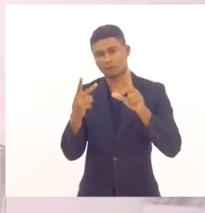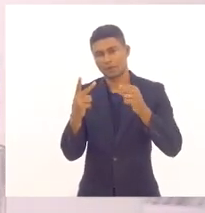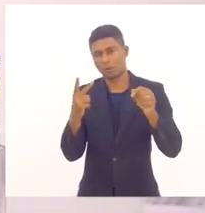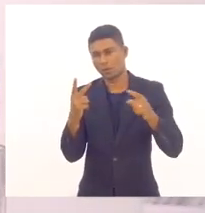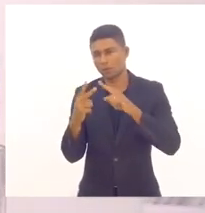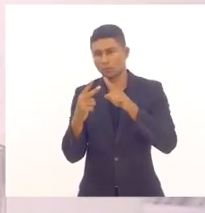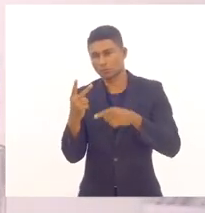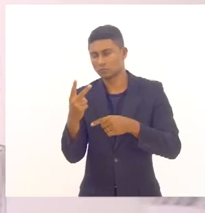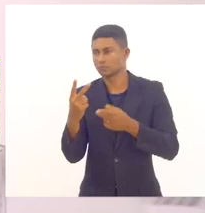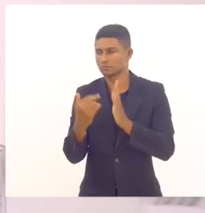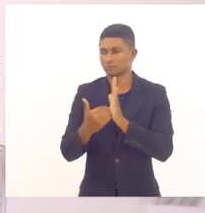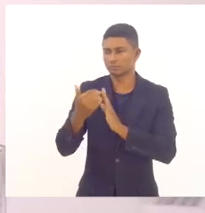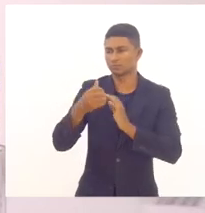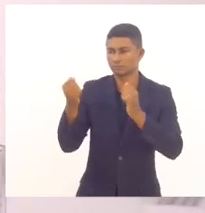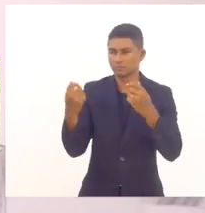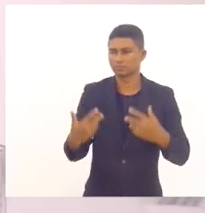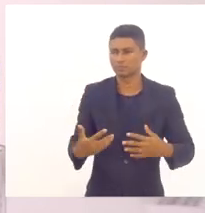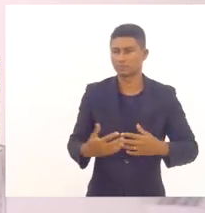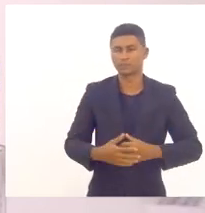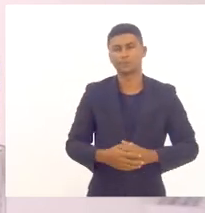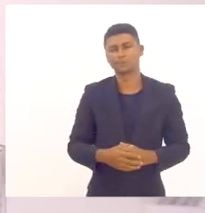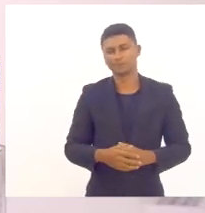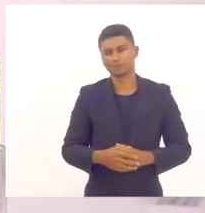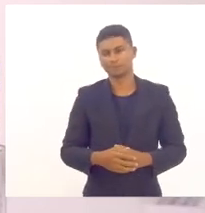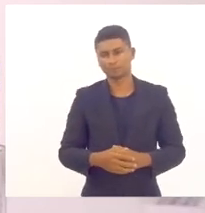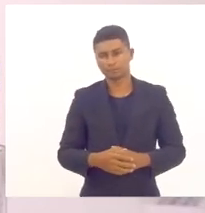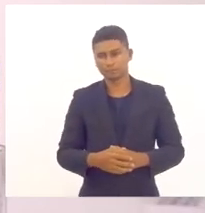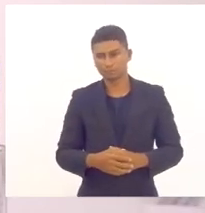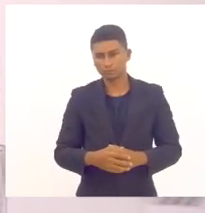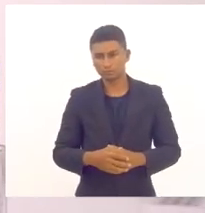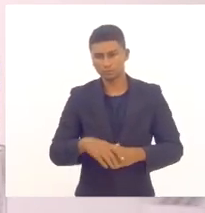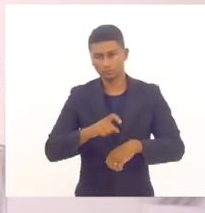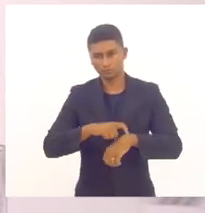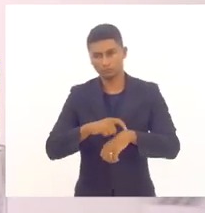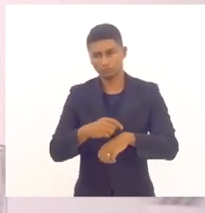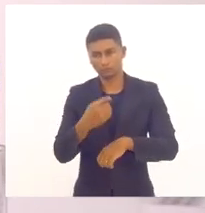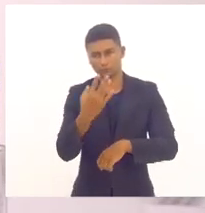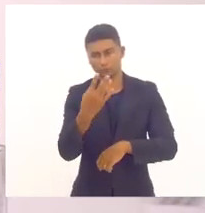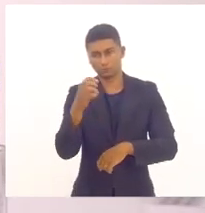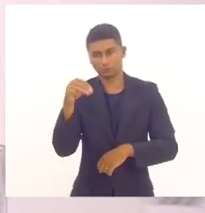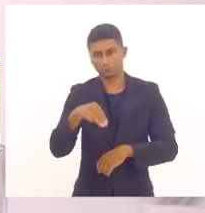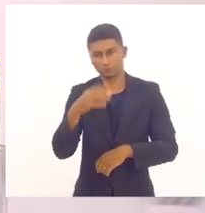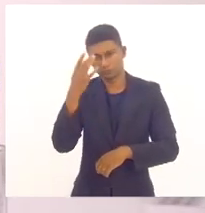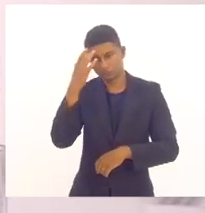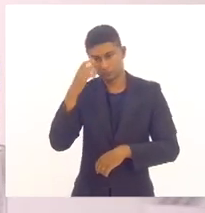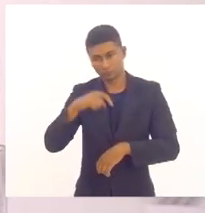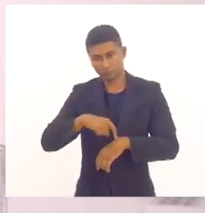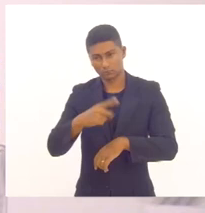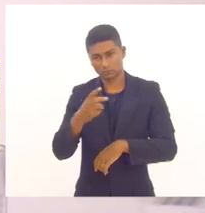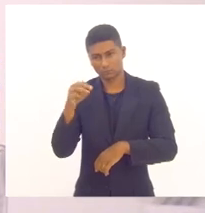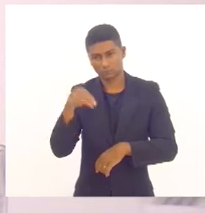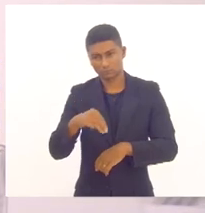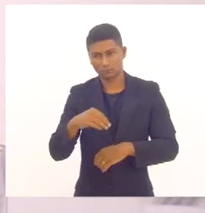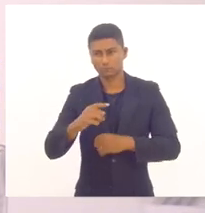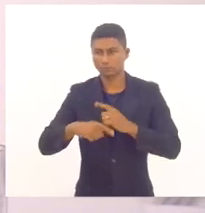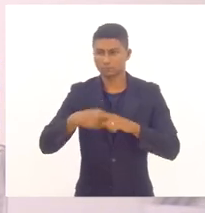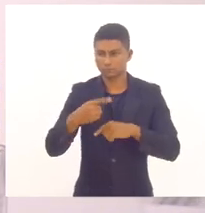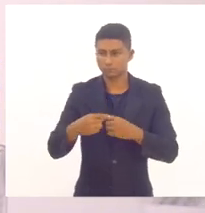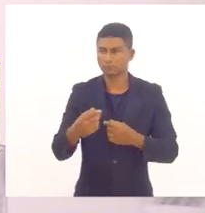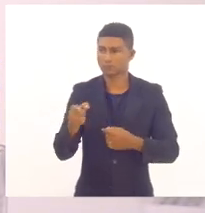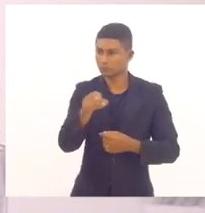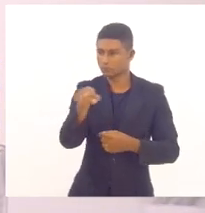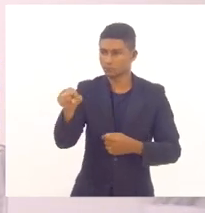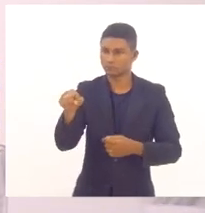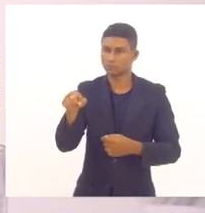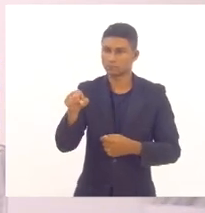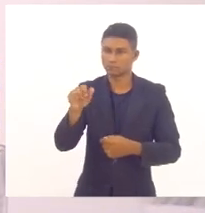pudesse depois esclarecer. E eu passar, são 4 minutos, passar, acho que já falei uns 2 minutos, os outros 2 minutos para o mestre Alerê também, se ele quiser